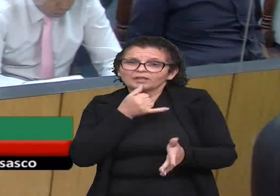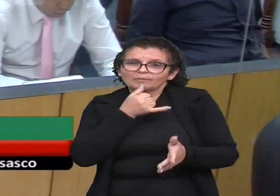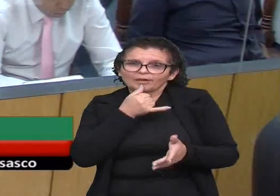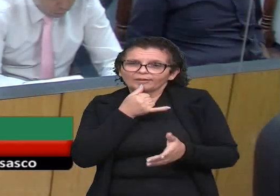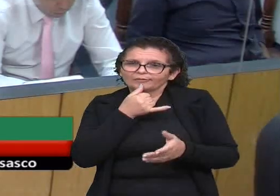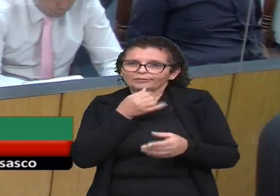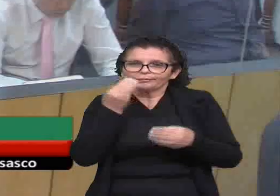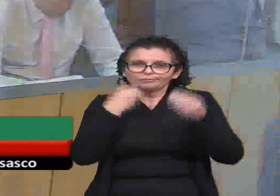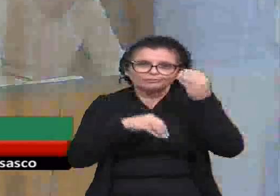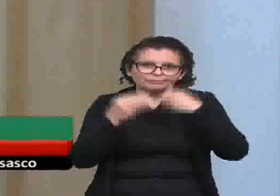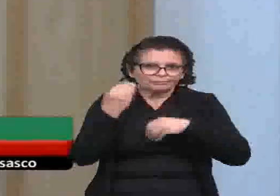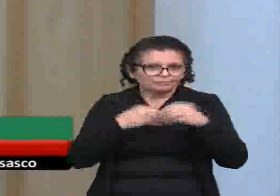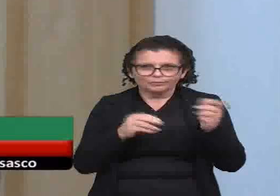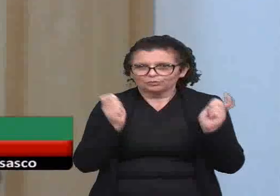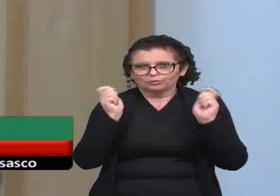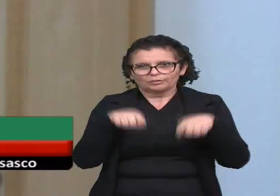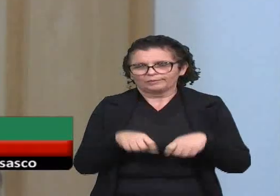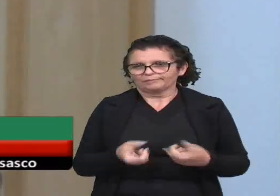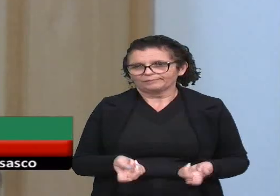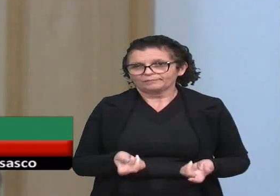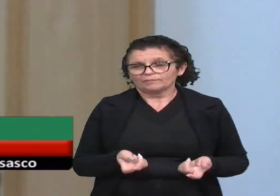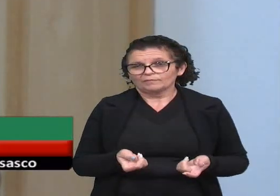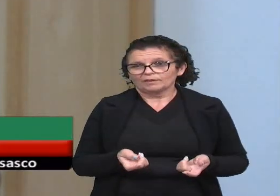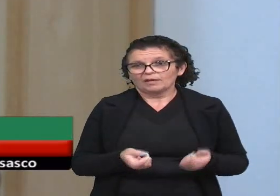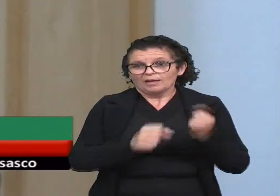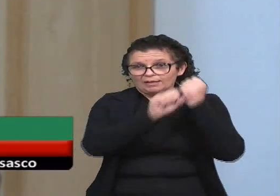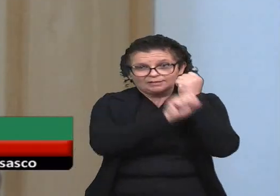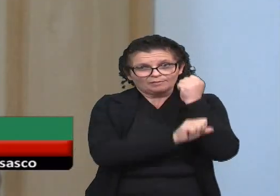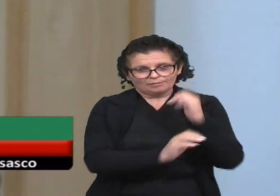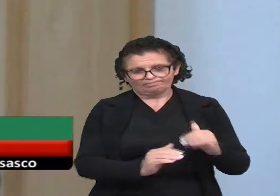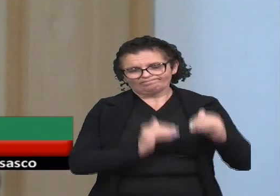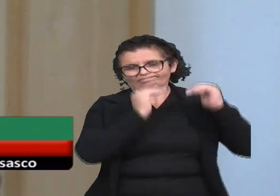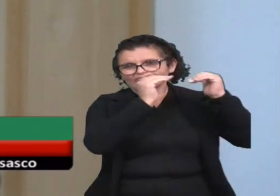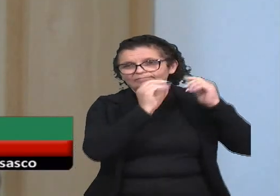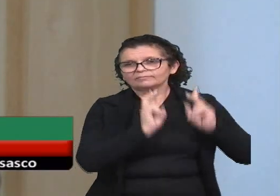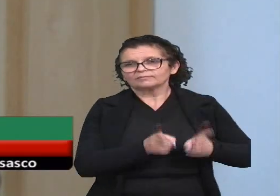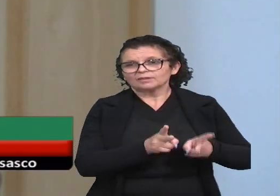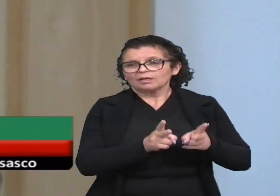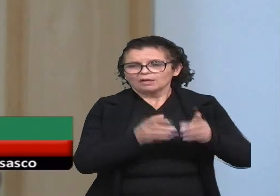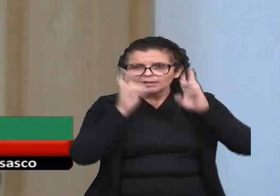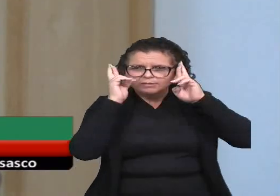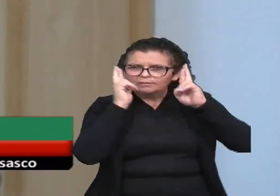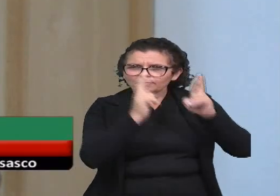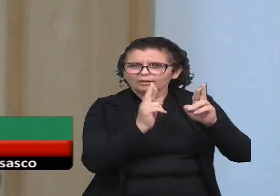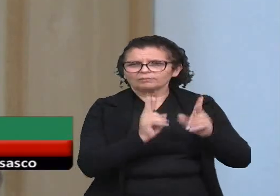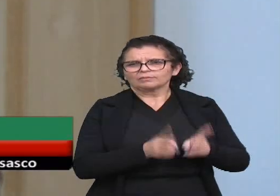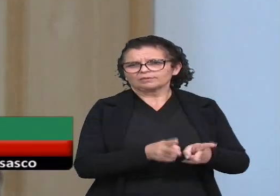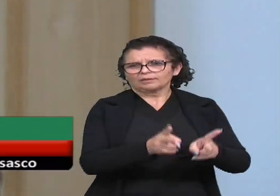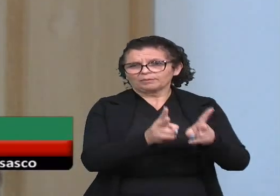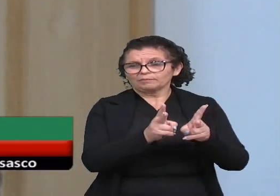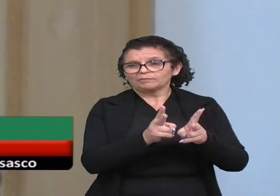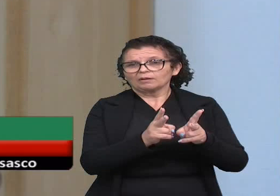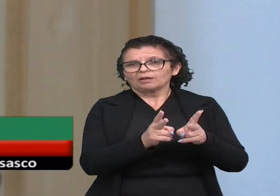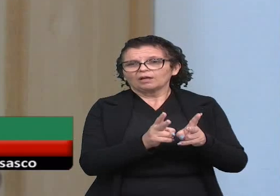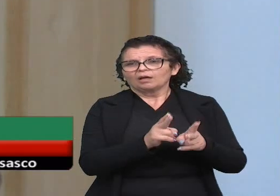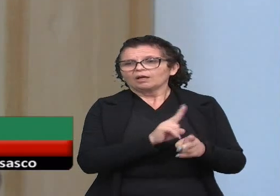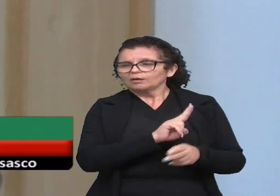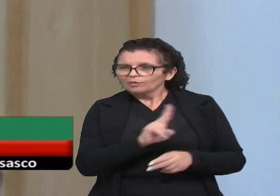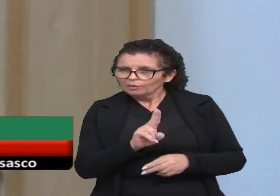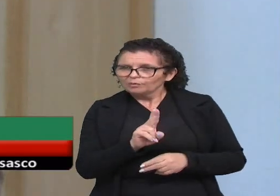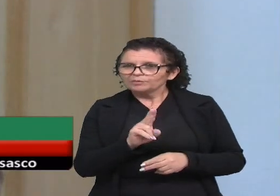deixam muito a desejar. E não é o caso da Sabesp, que merece aqui todo o nosso respeito. Então, em nome do